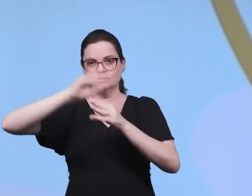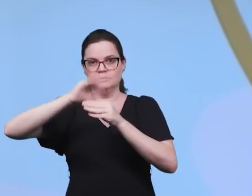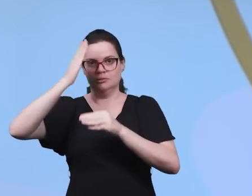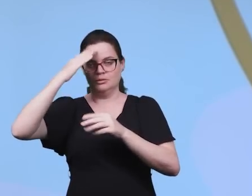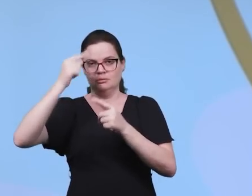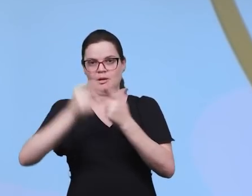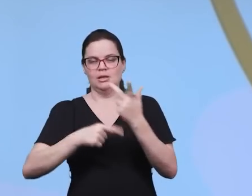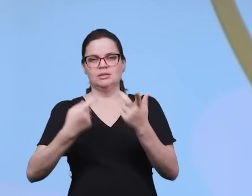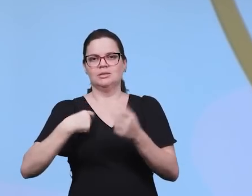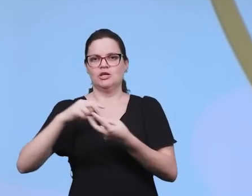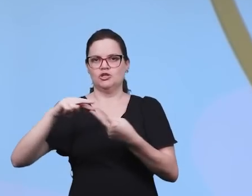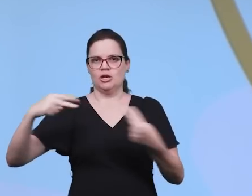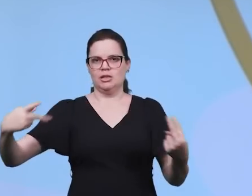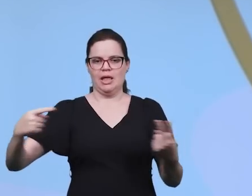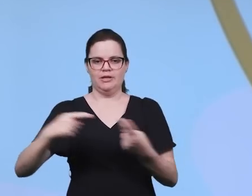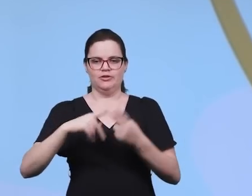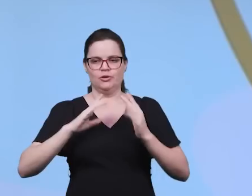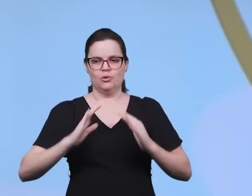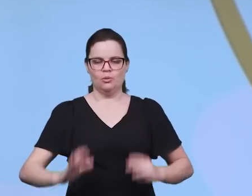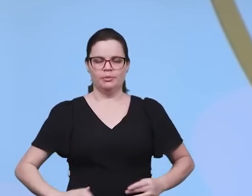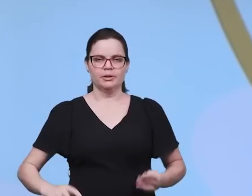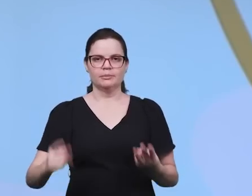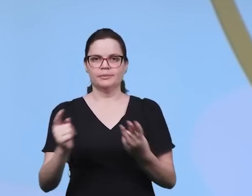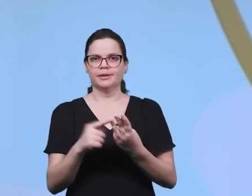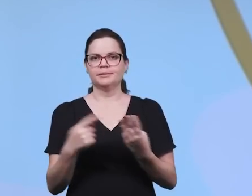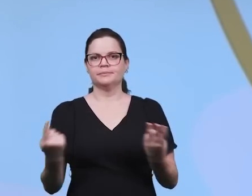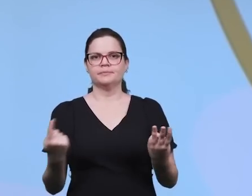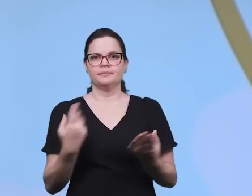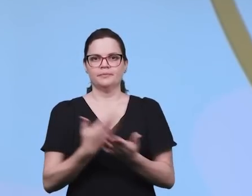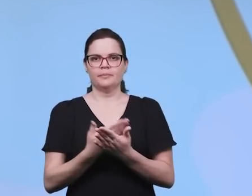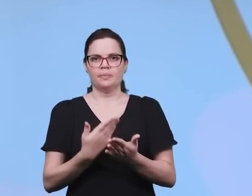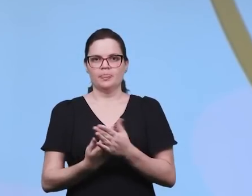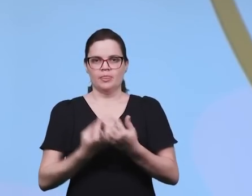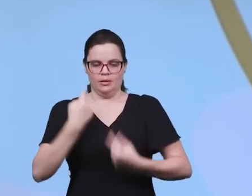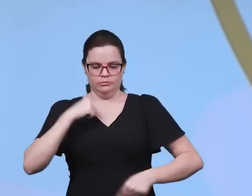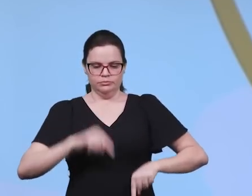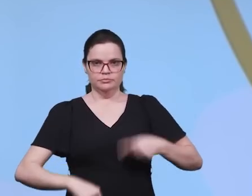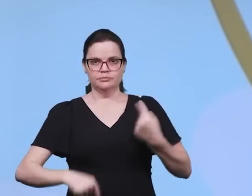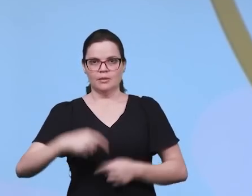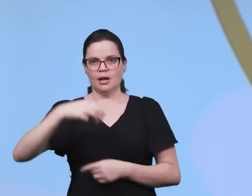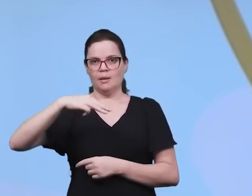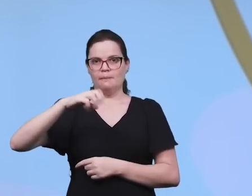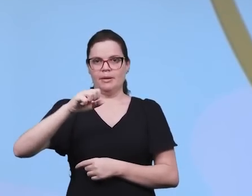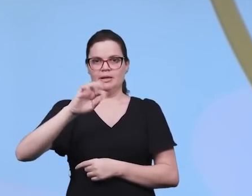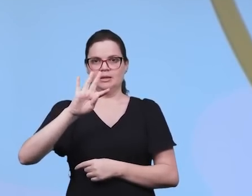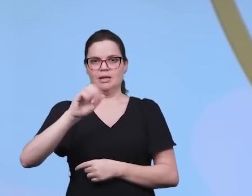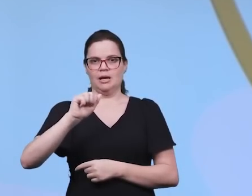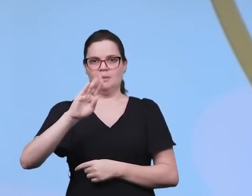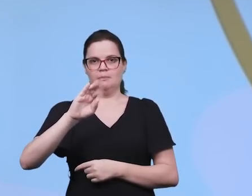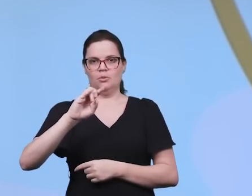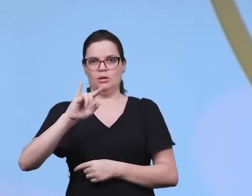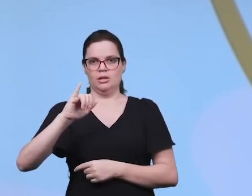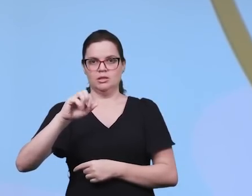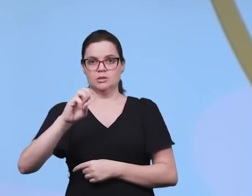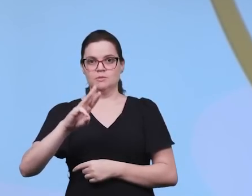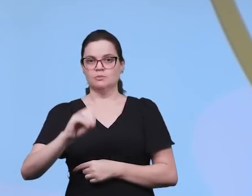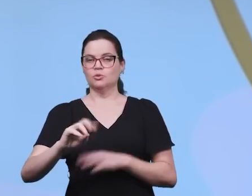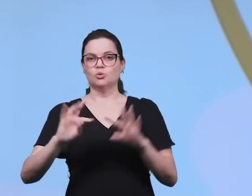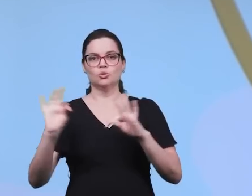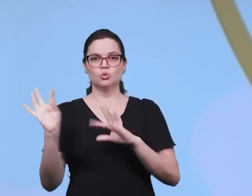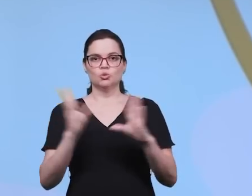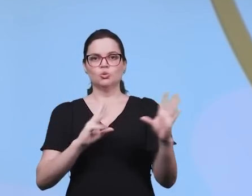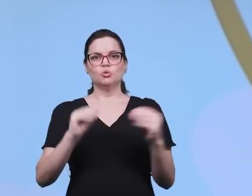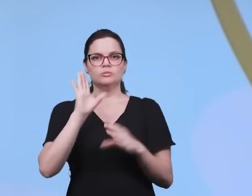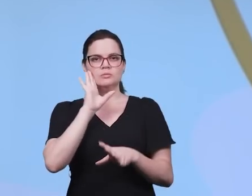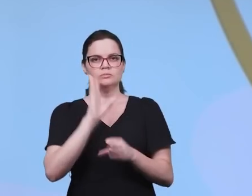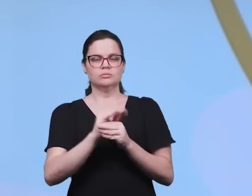parâmetros, questões genética, comportamental, questões metabólicas, isso tudo está levando a um entendimento maior de